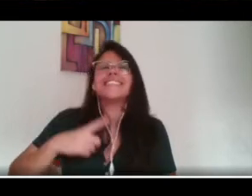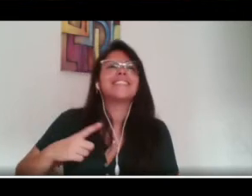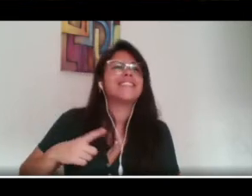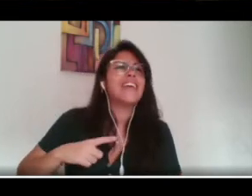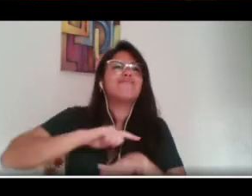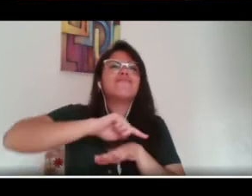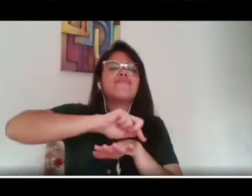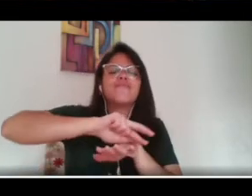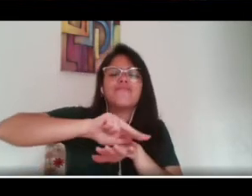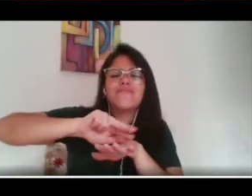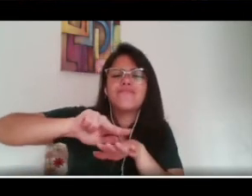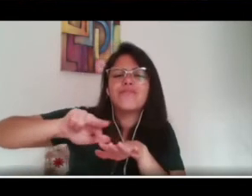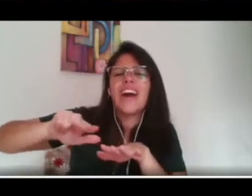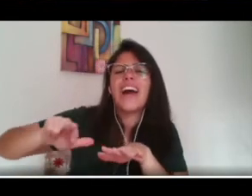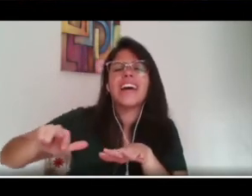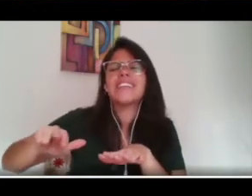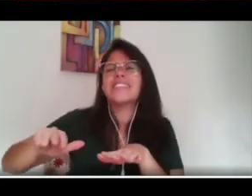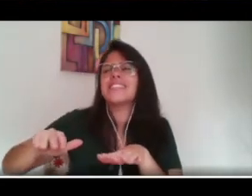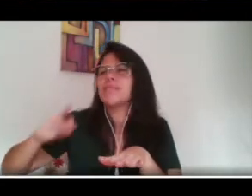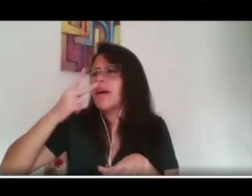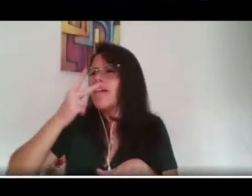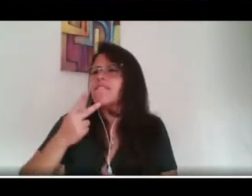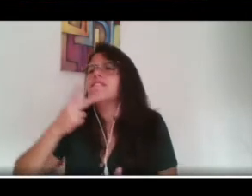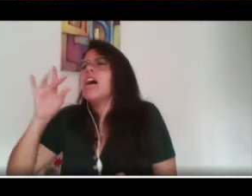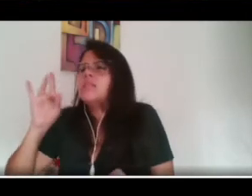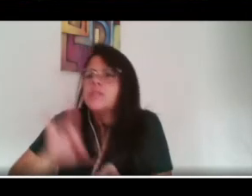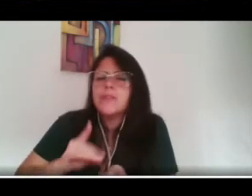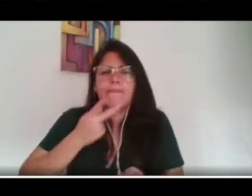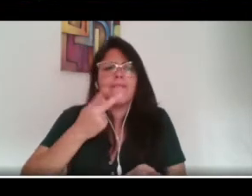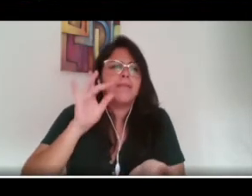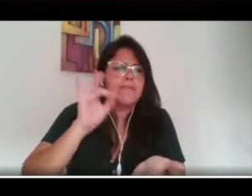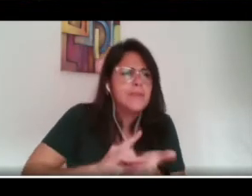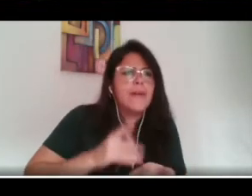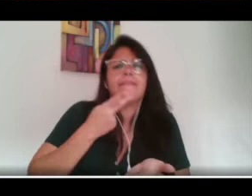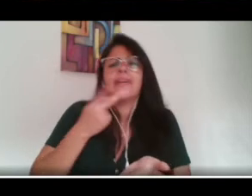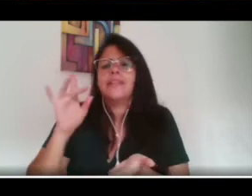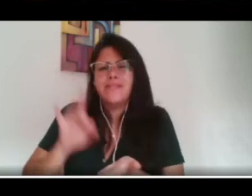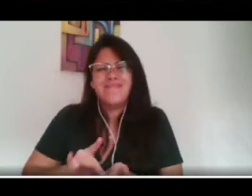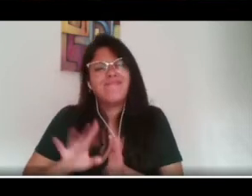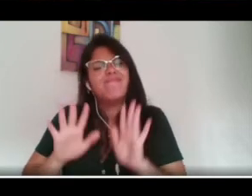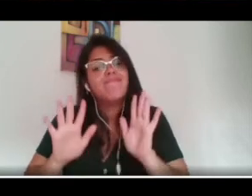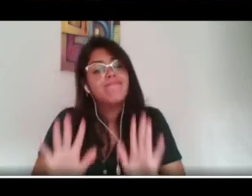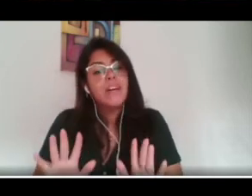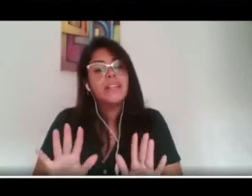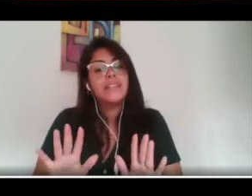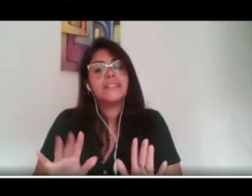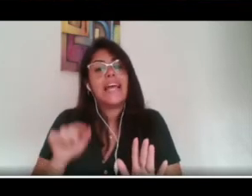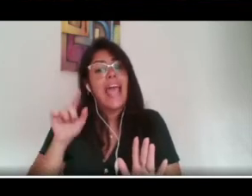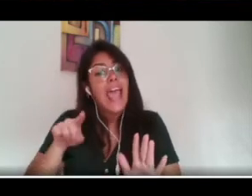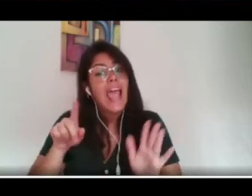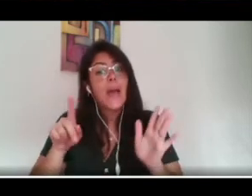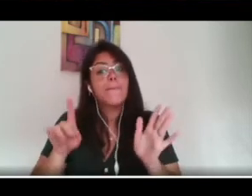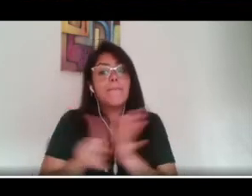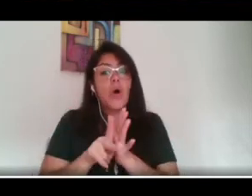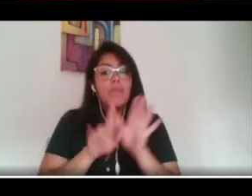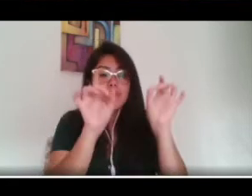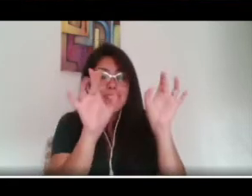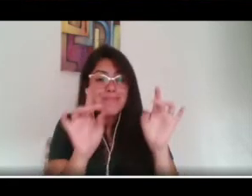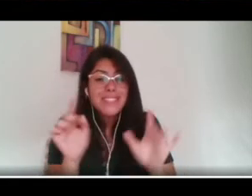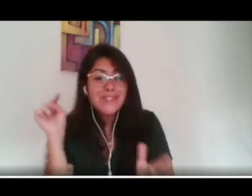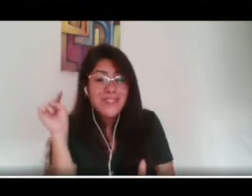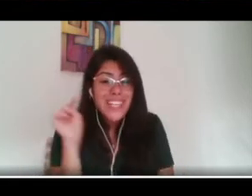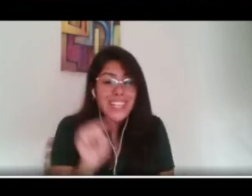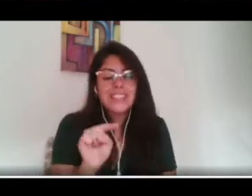afirmam várias coisas. Por exemplo, para a fórmula pronta de y em função de x, ele fala que y0 é igual a 0 e x0 é igual a